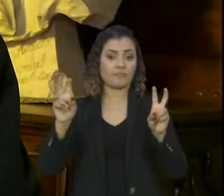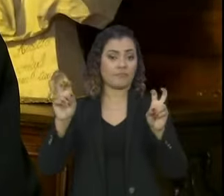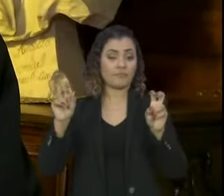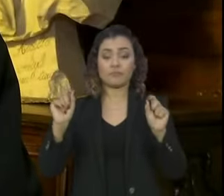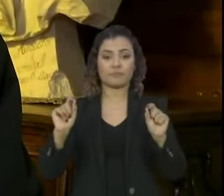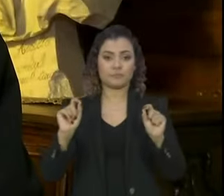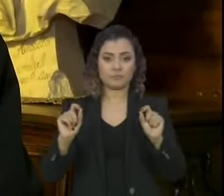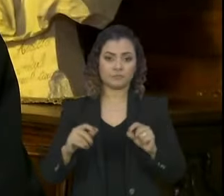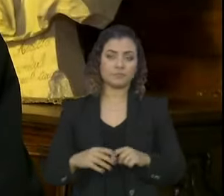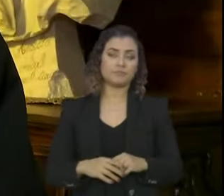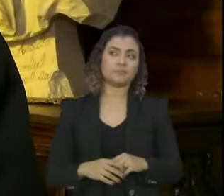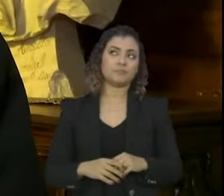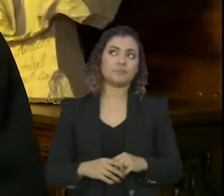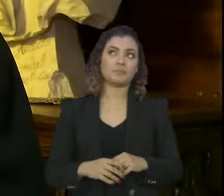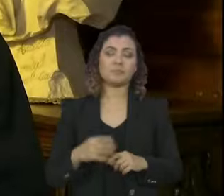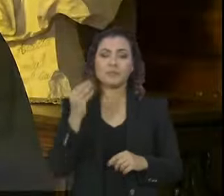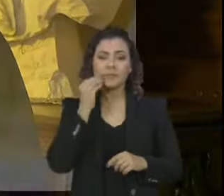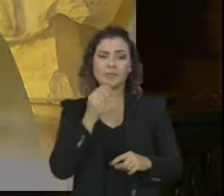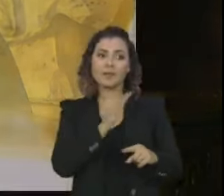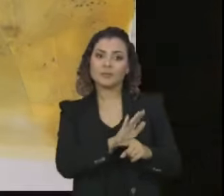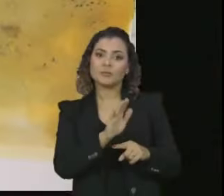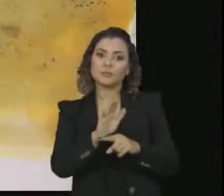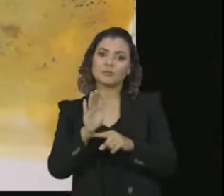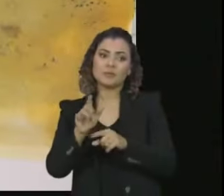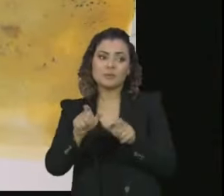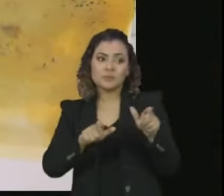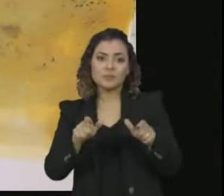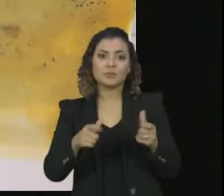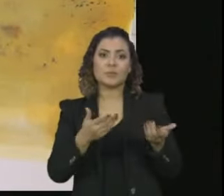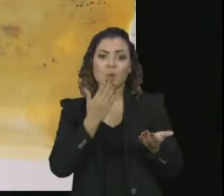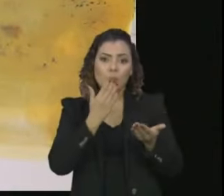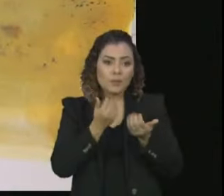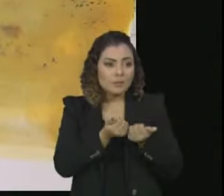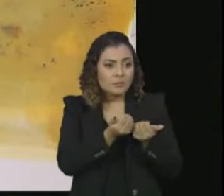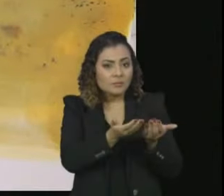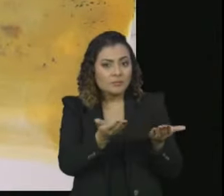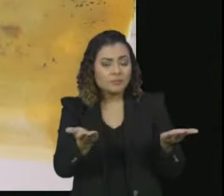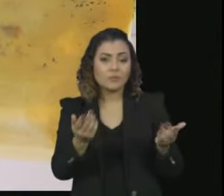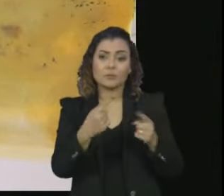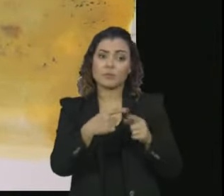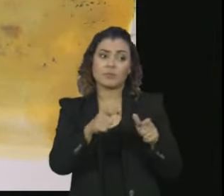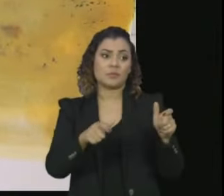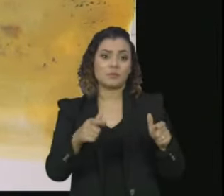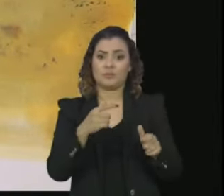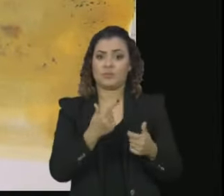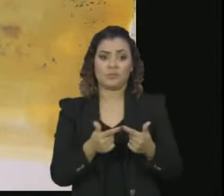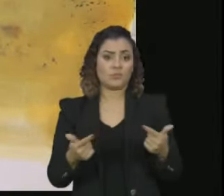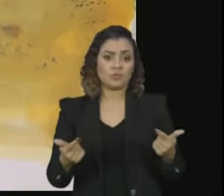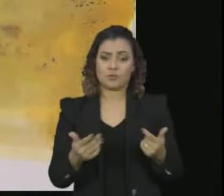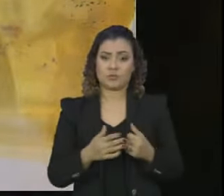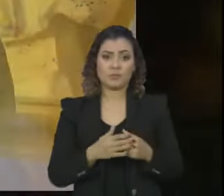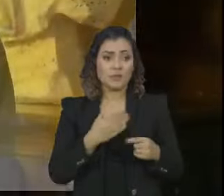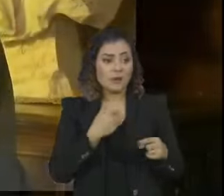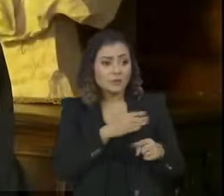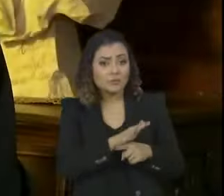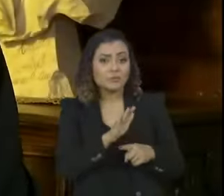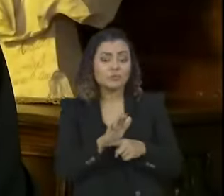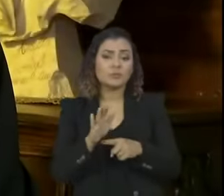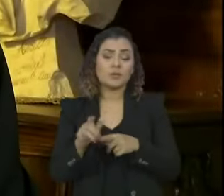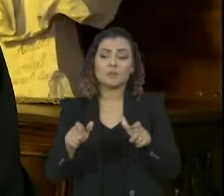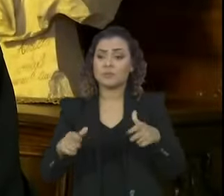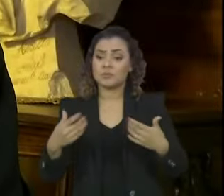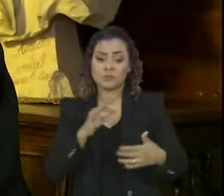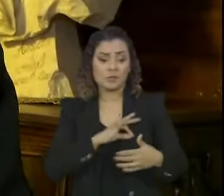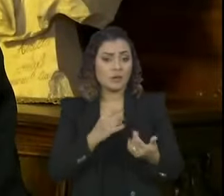justamente para ajudar a dar de comer aqueles que não tem o que comer a socorrer aqueles que